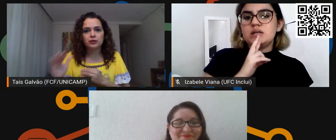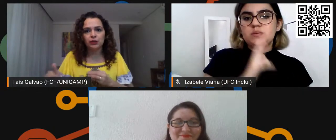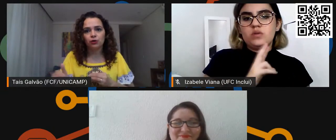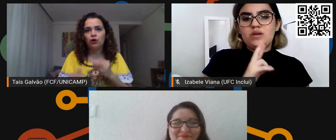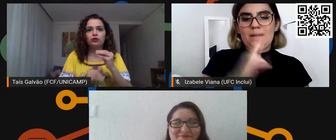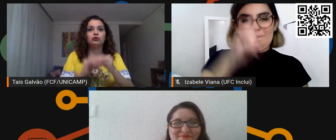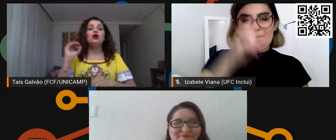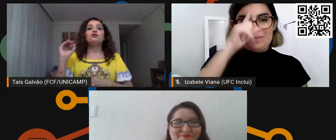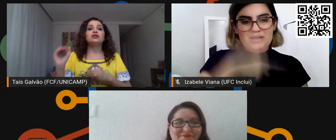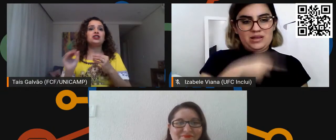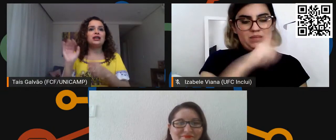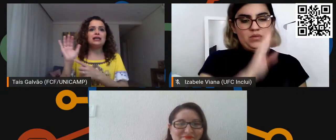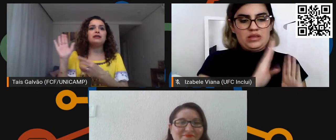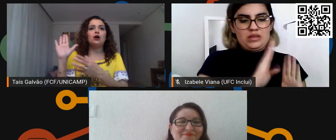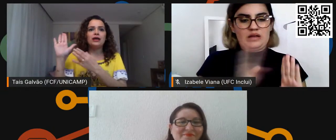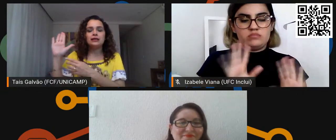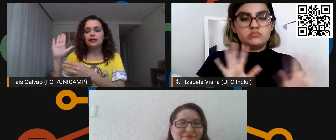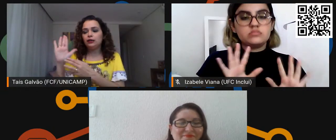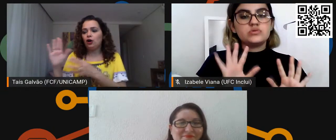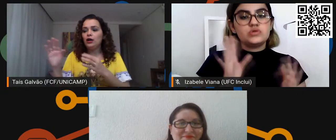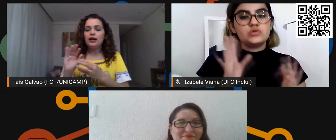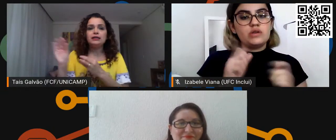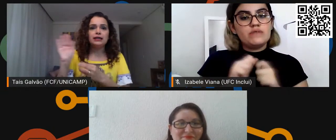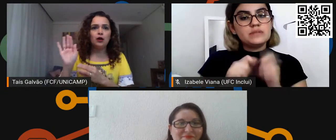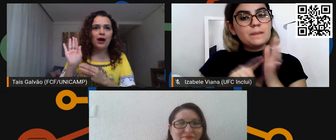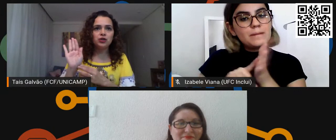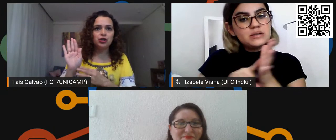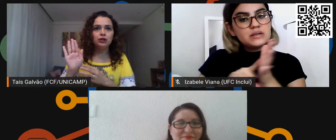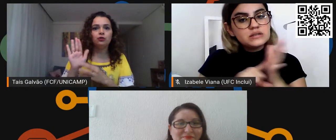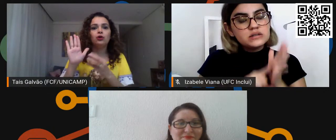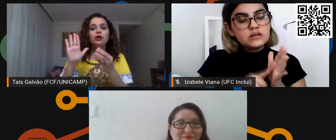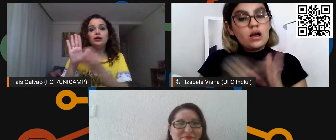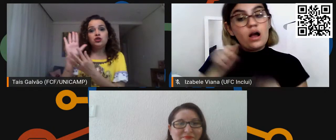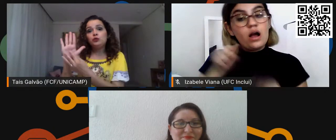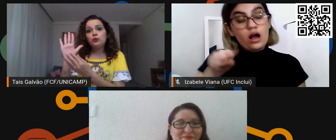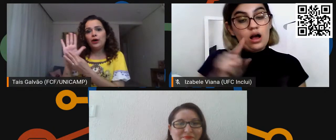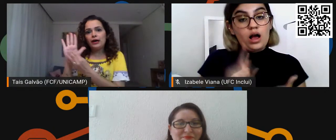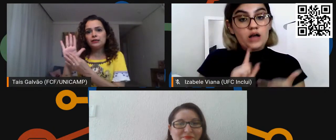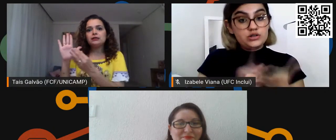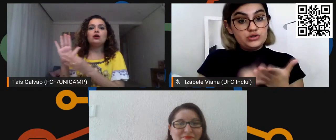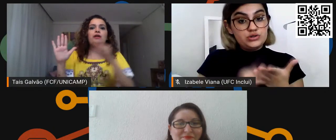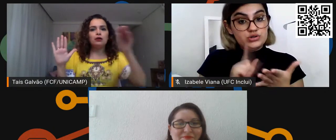fizeram buscas piloto, vocês já sabem, não, esse aqui é um artigo